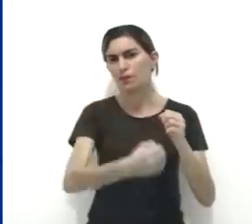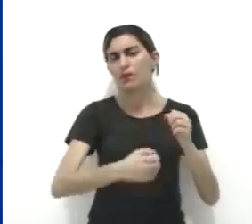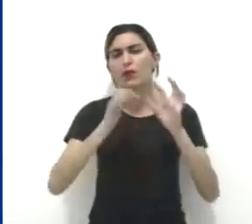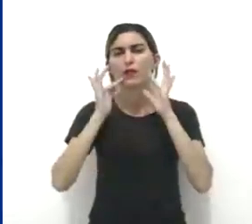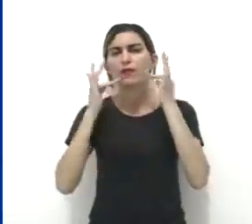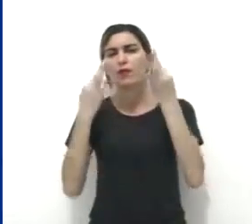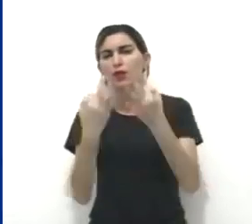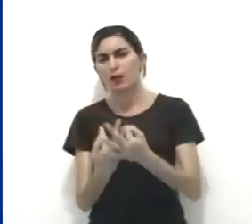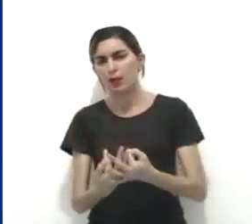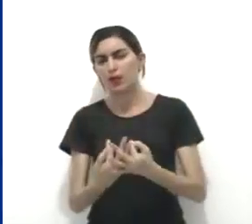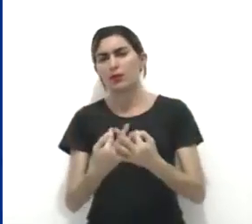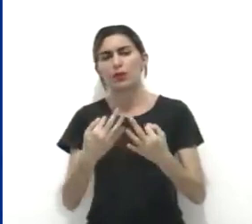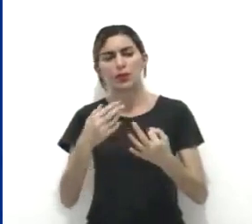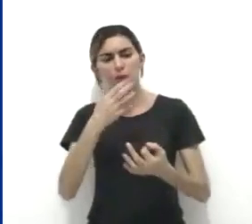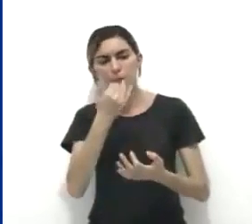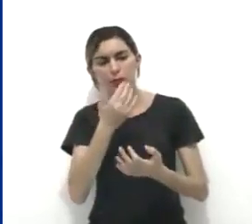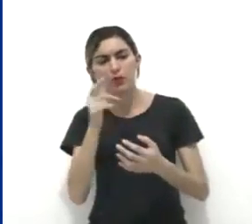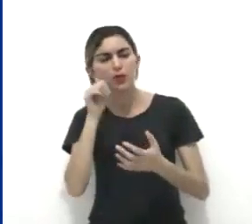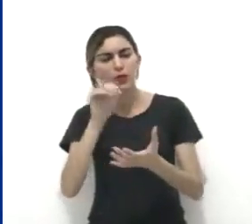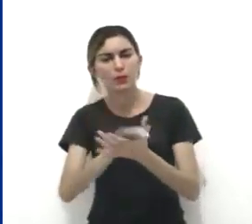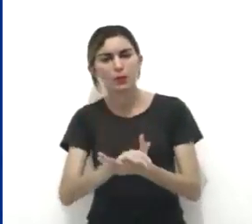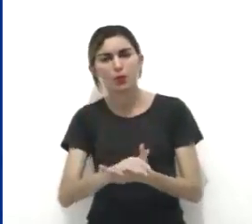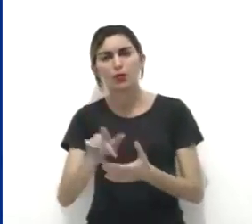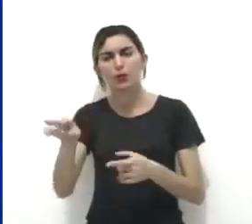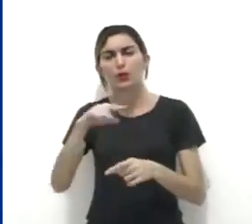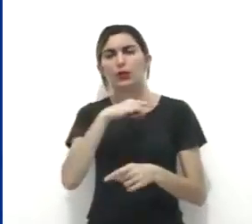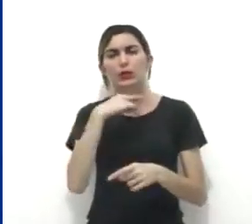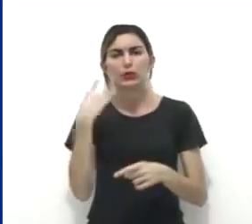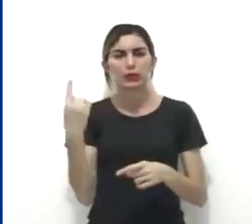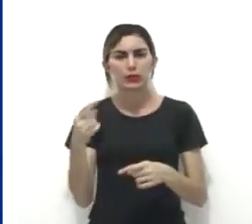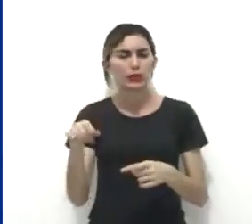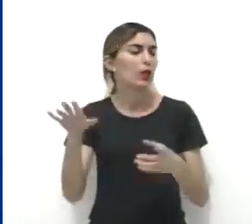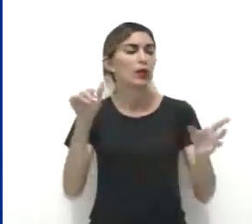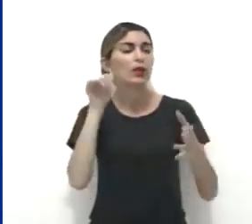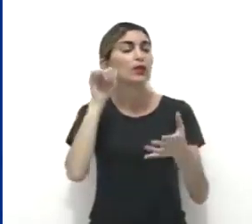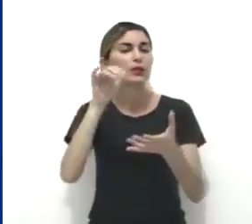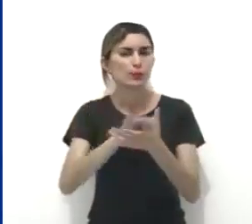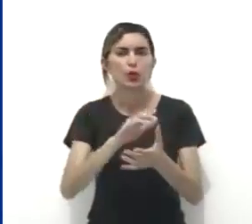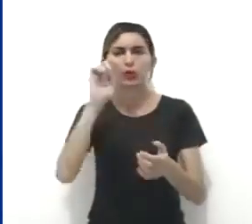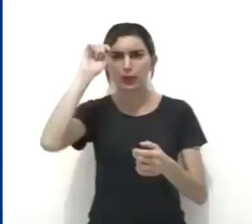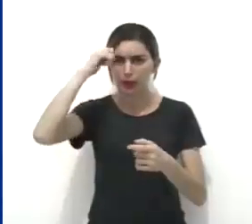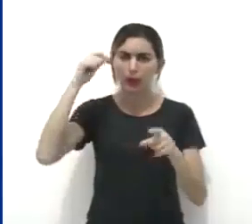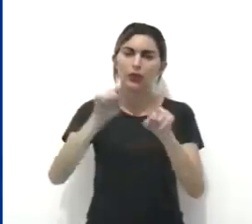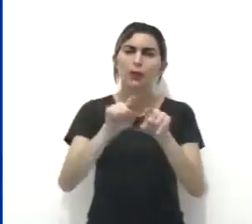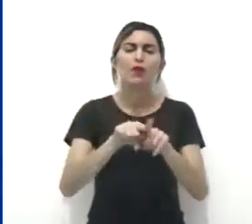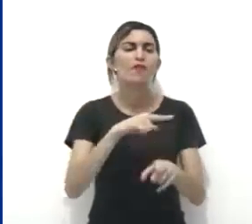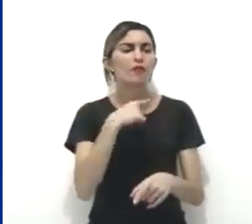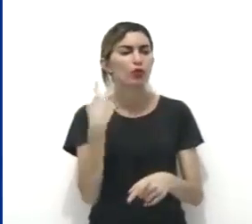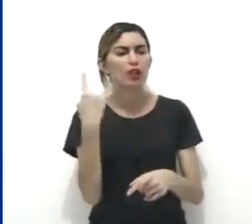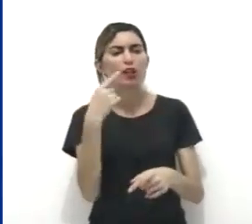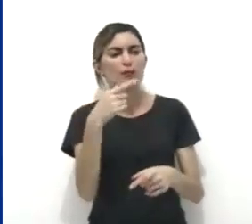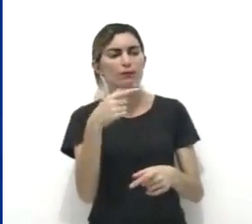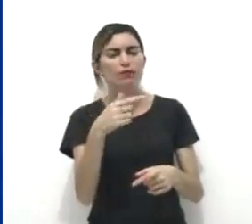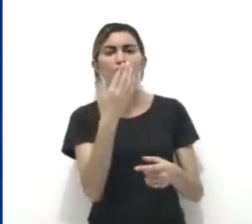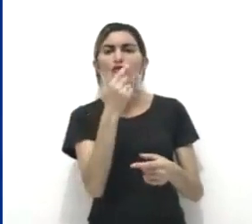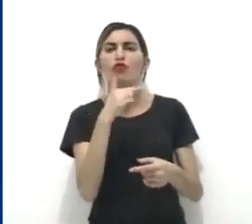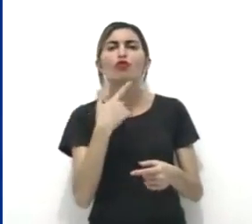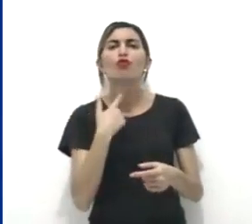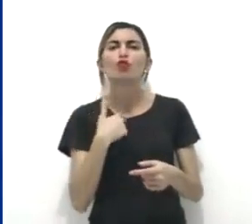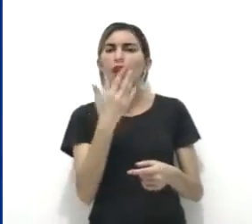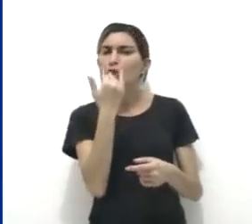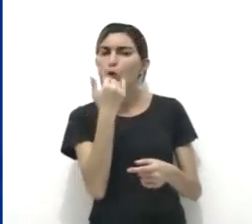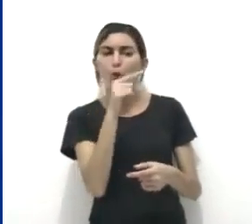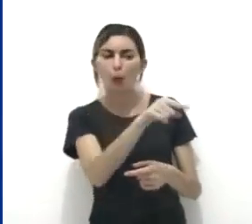sua esposa, que também era negra, e estava grávida com vontade de comer a língua do boi. Matam o boi, mas